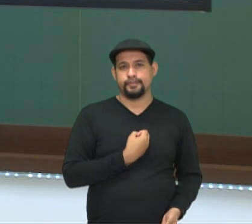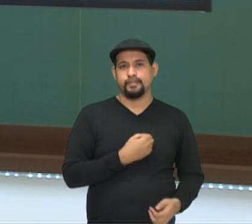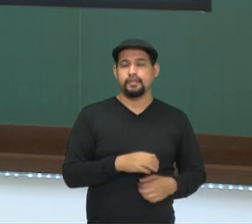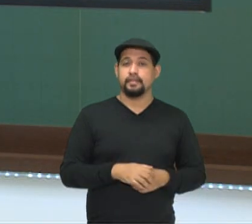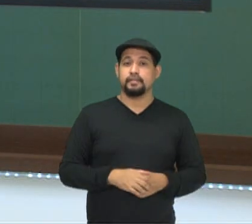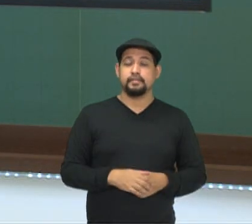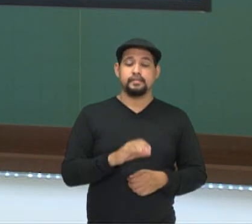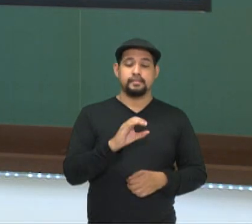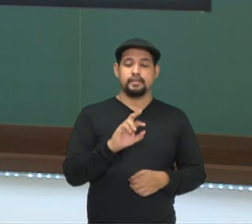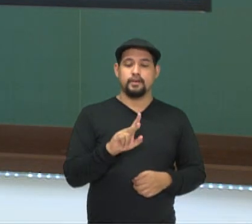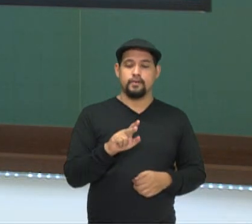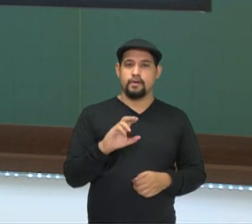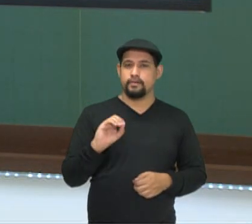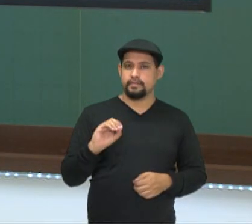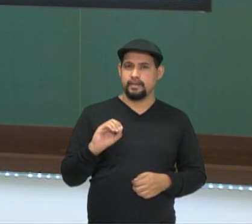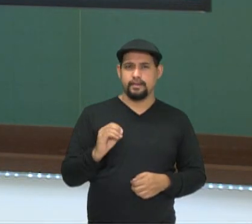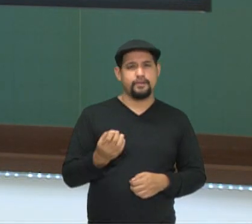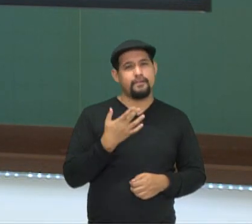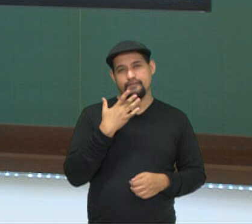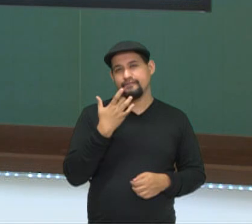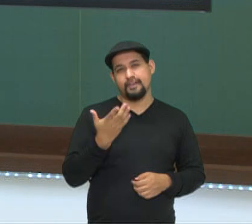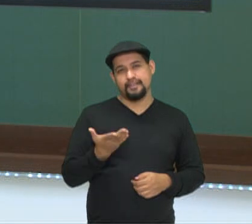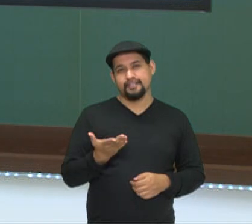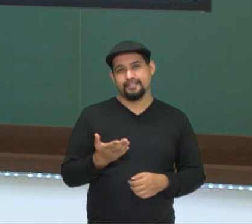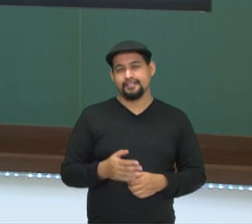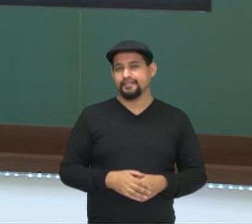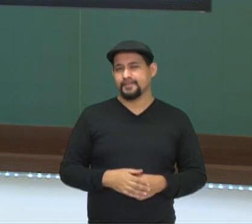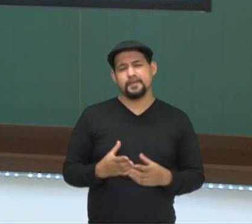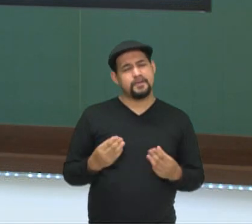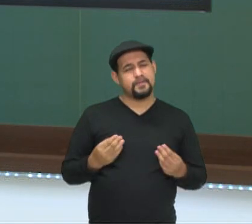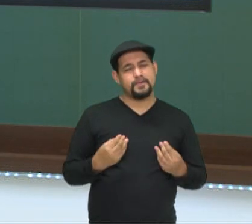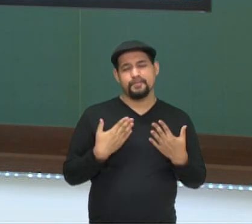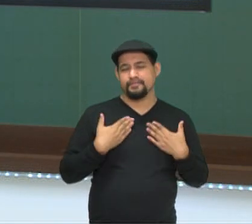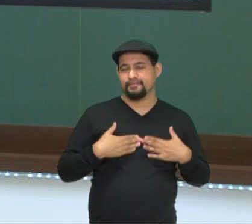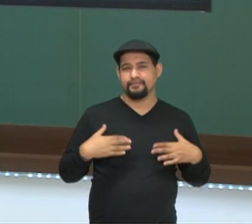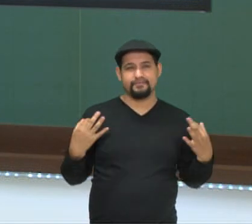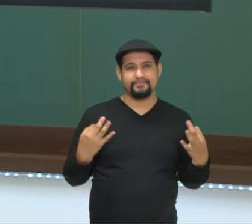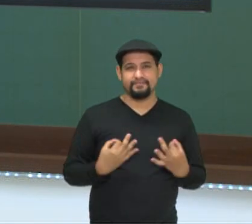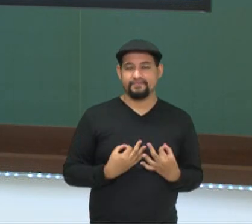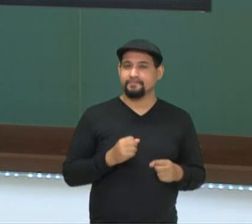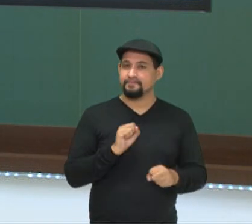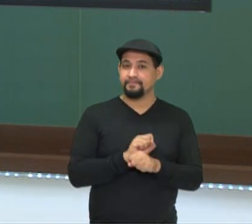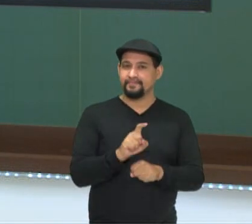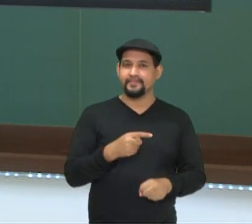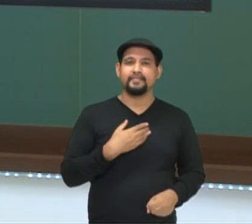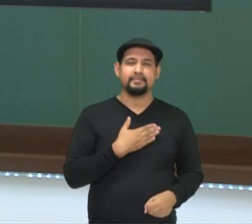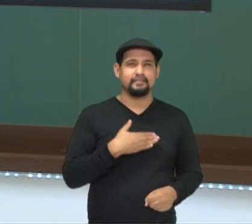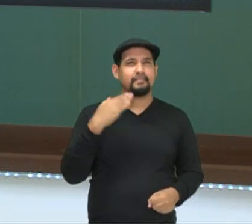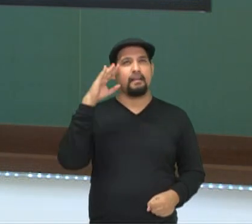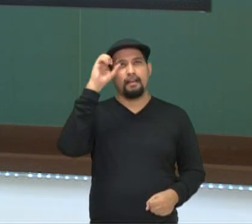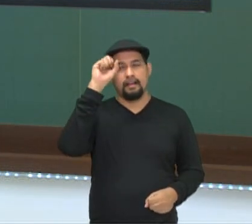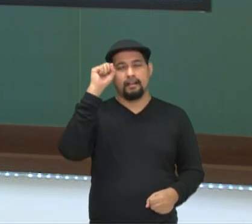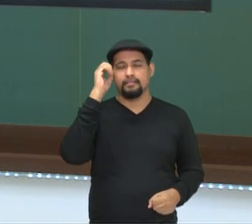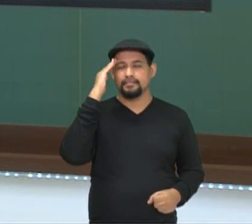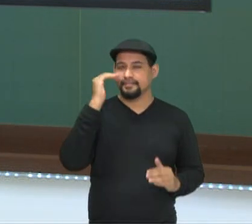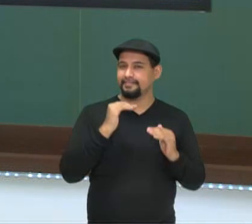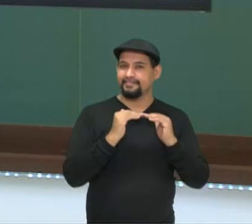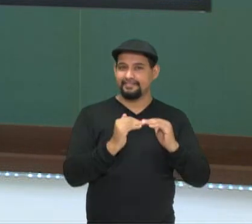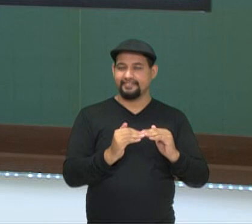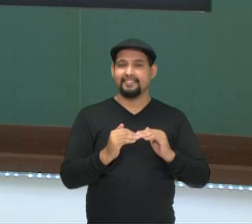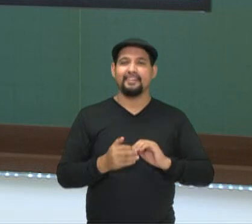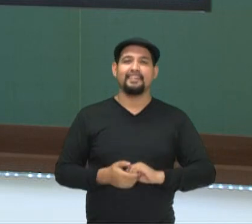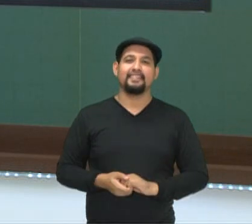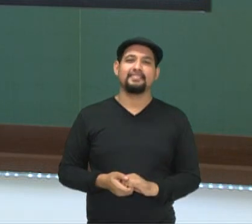incompleta ao ser igual a zero fácil bem tranquilo também né Espero que você esteja caminhando comigo aqui